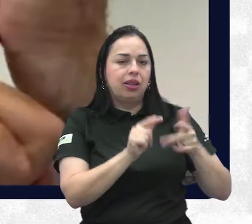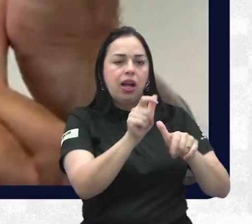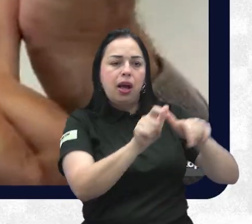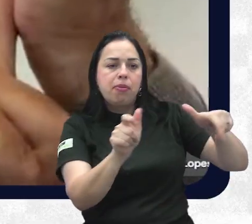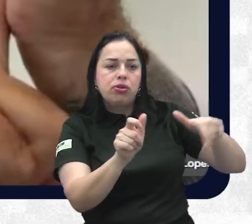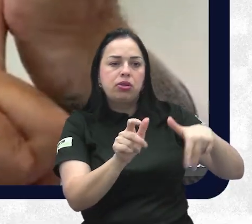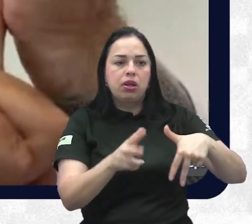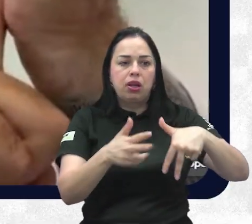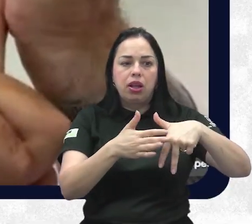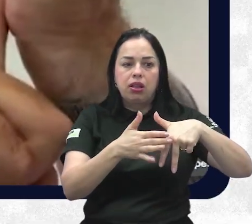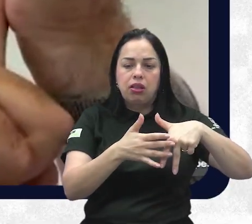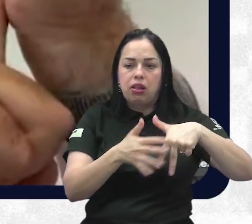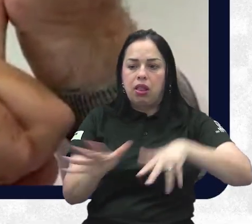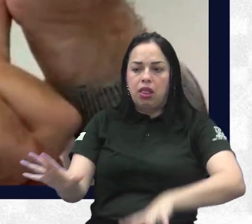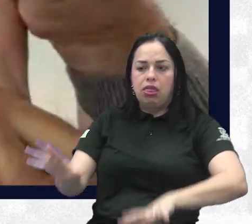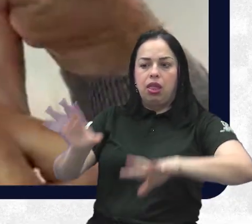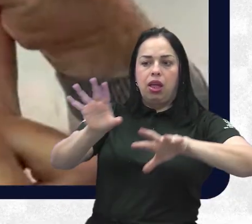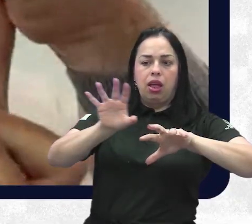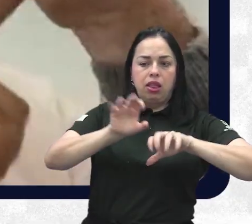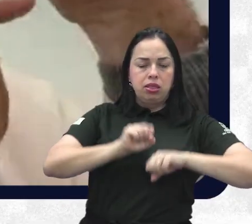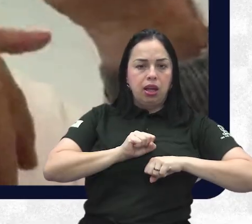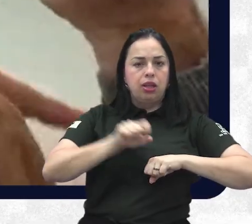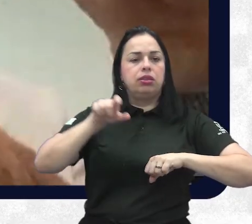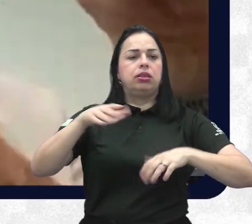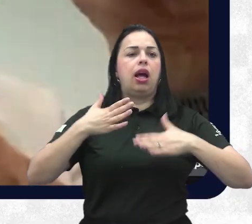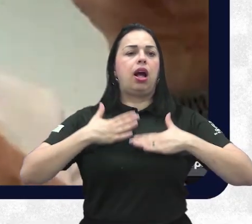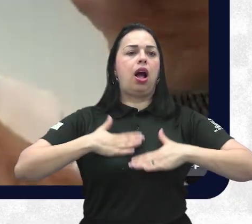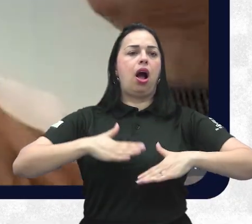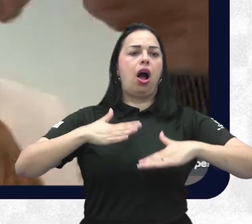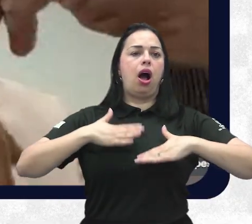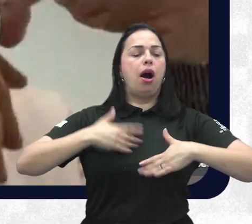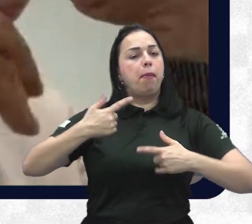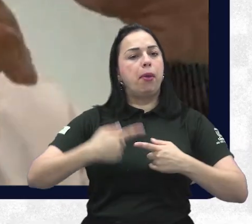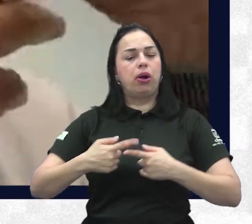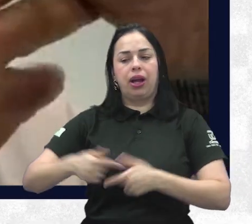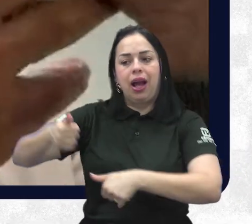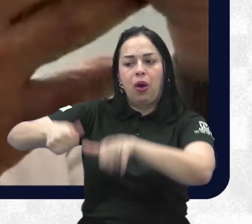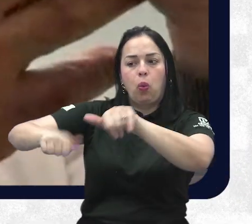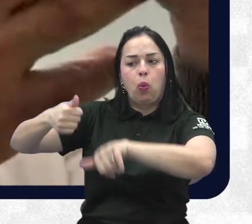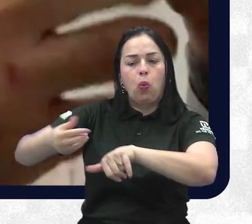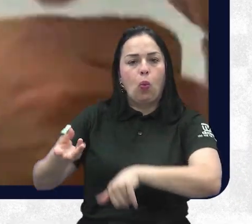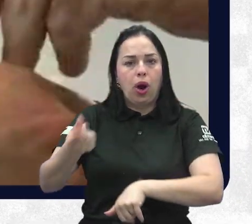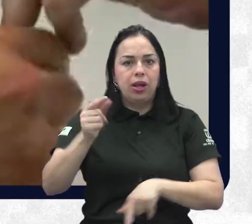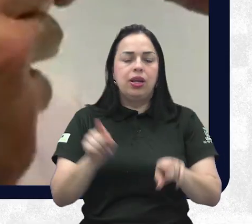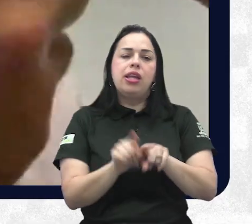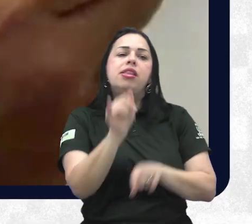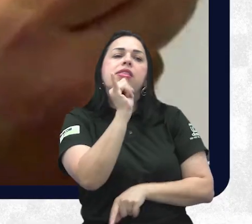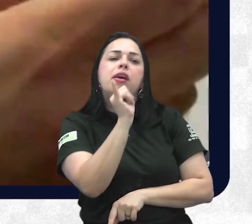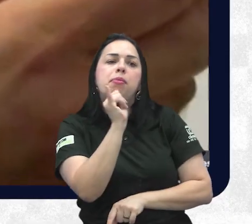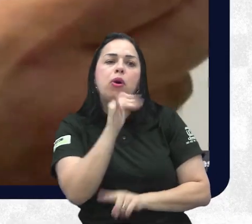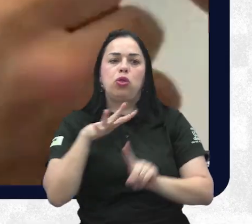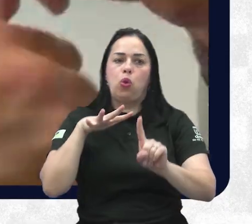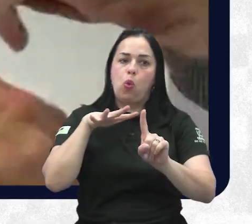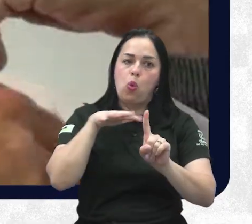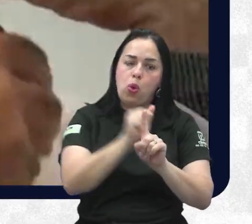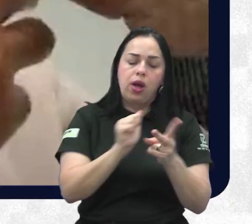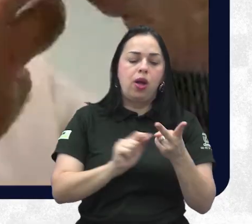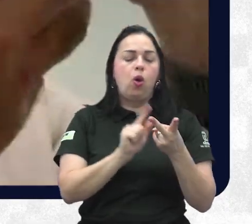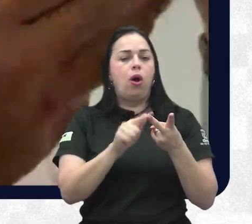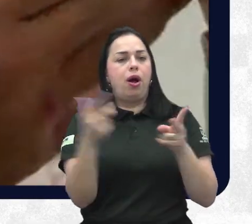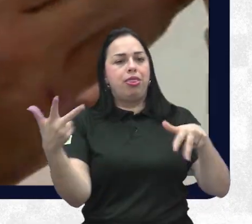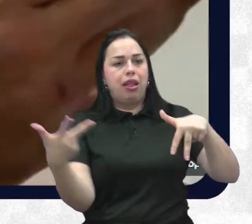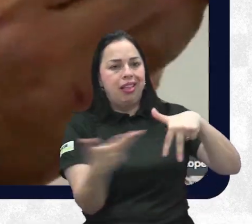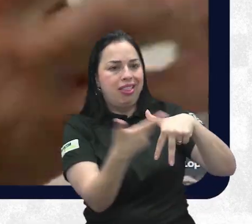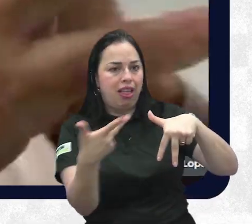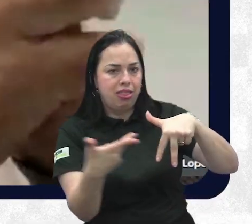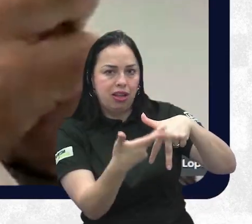uma tranquilidade à população de que num acidente, vítima de um ferimento grave ou